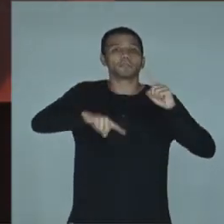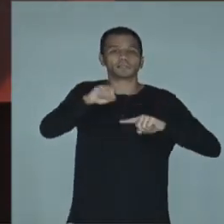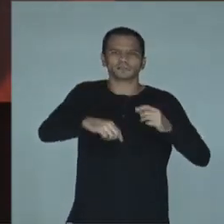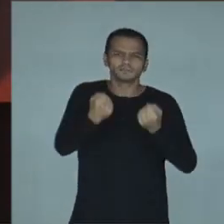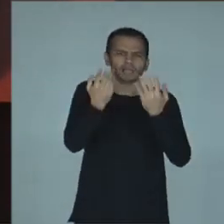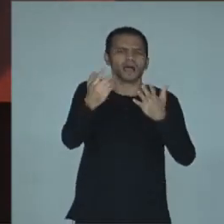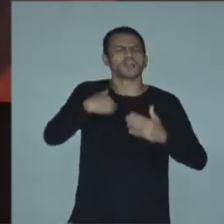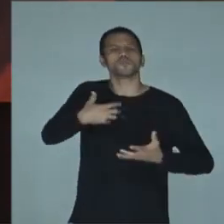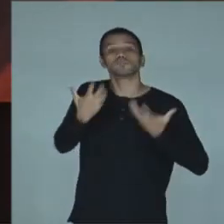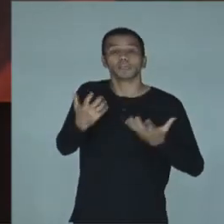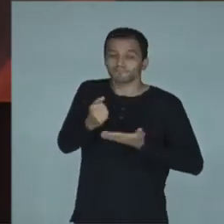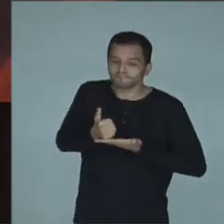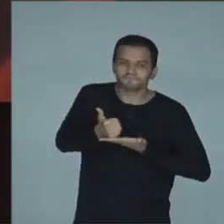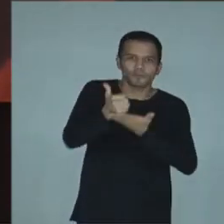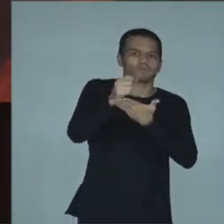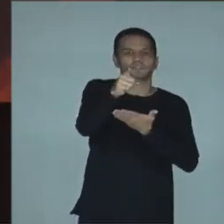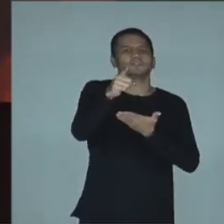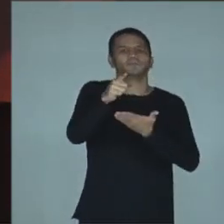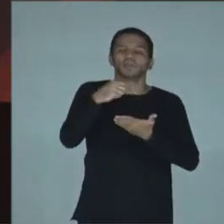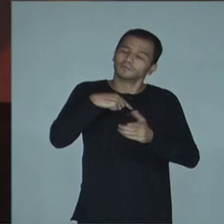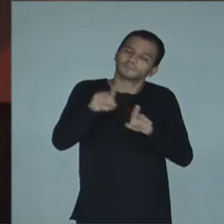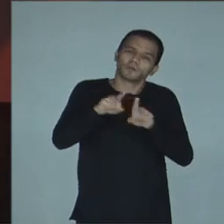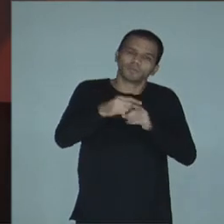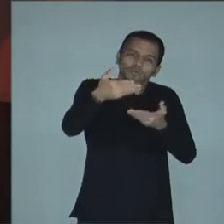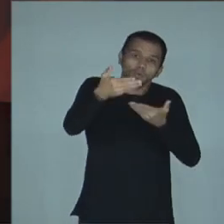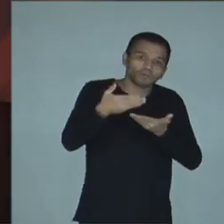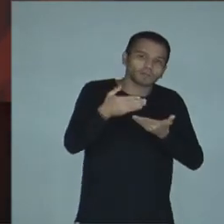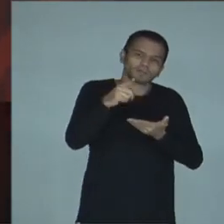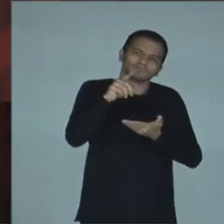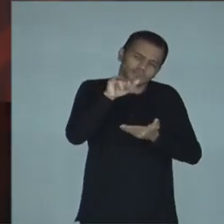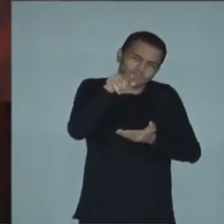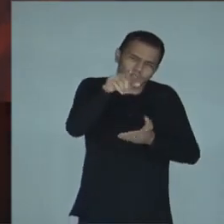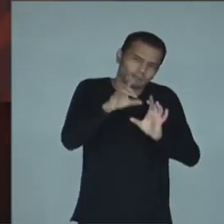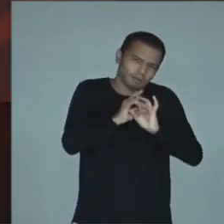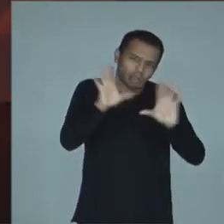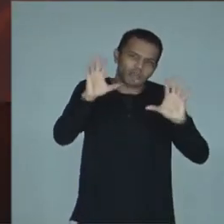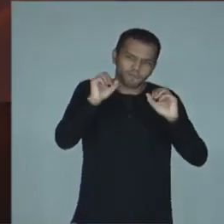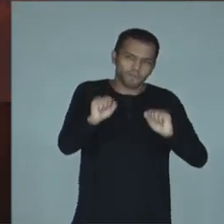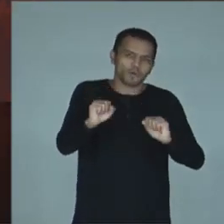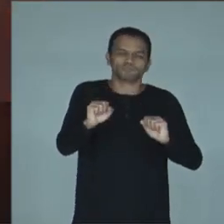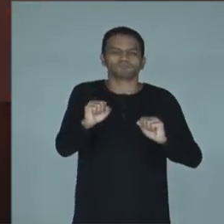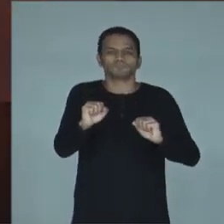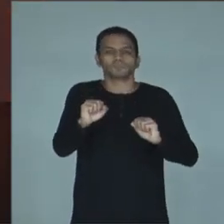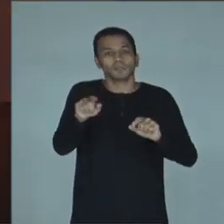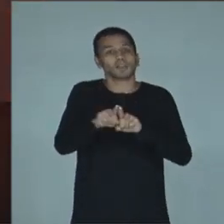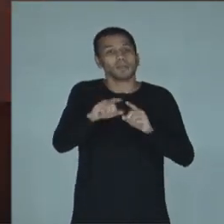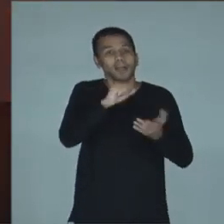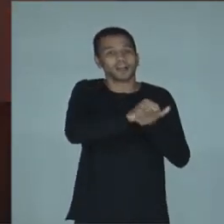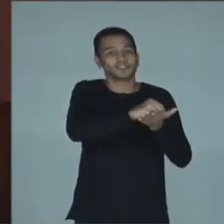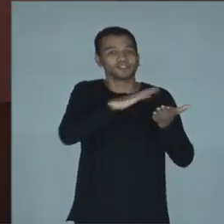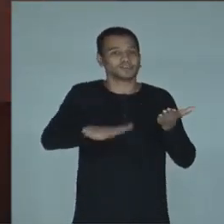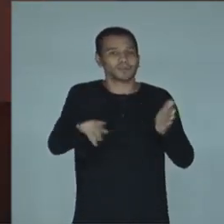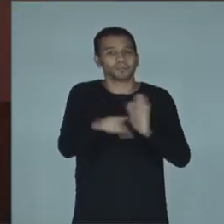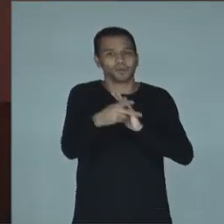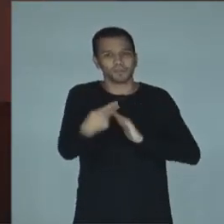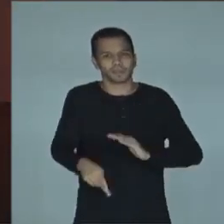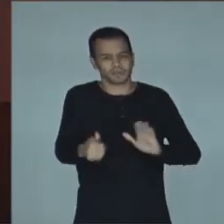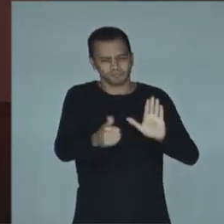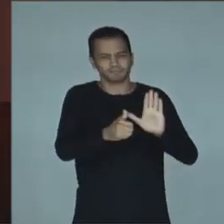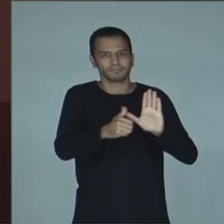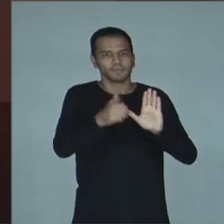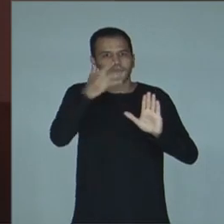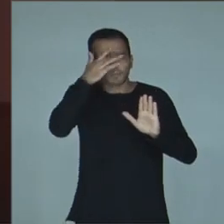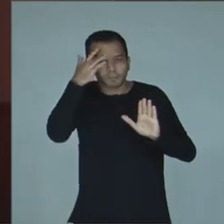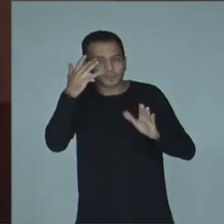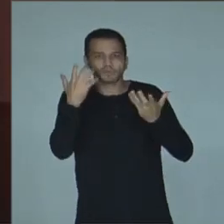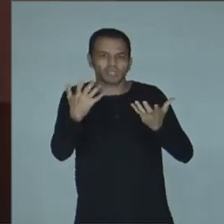dar um apoio e vou até te convidar se você quiser para participar de atividades muito legais que a gente tem para as pessoas